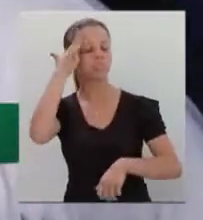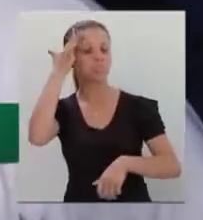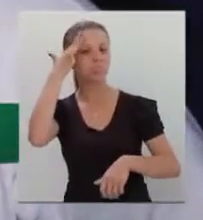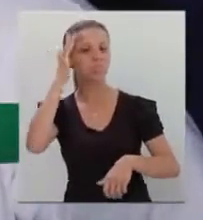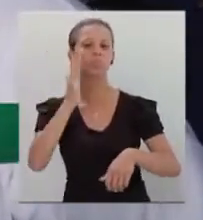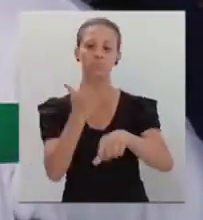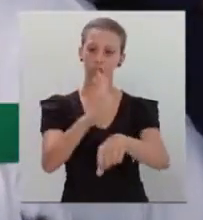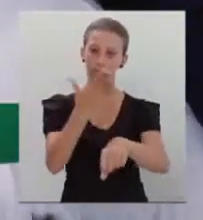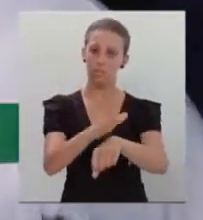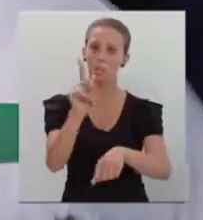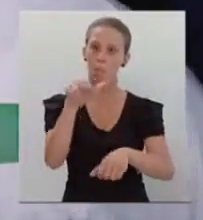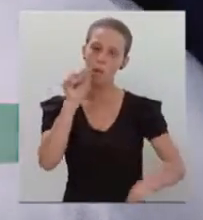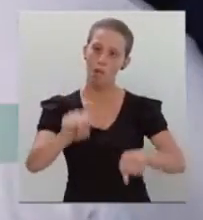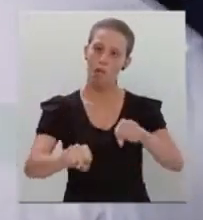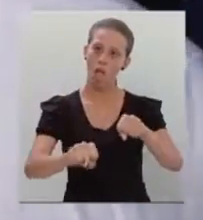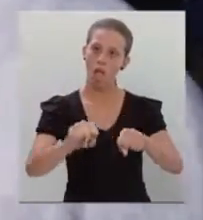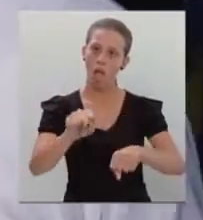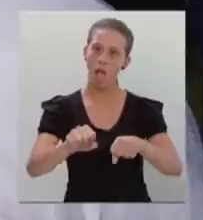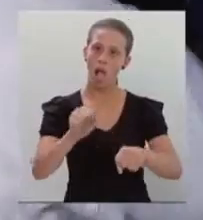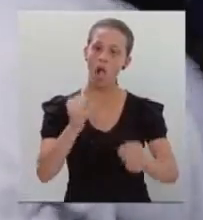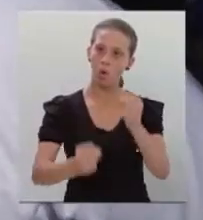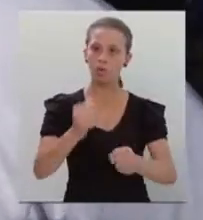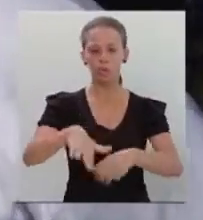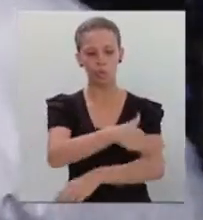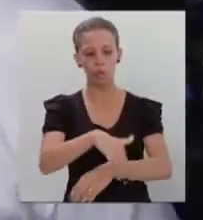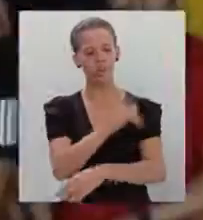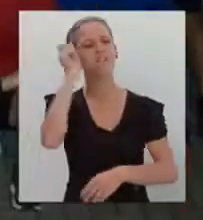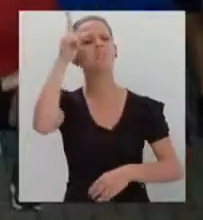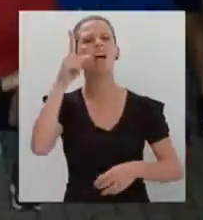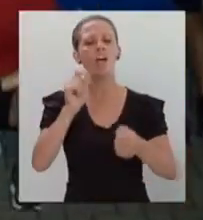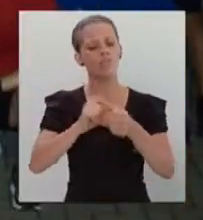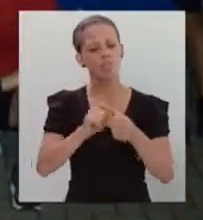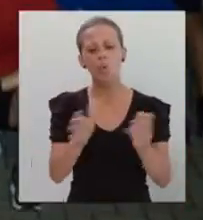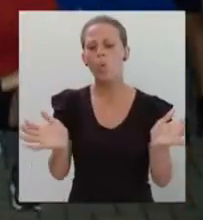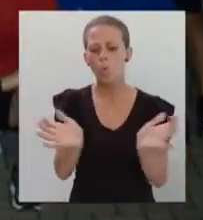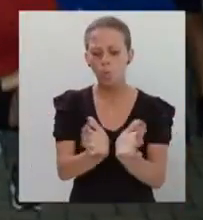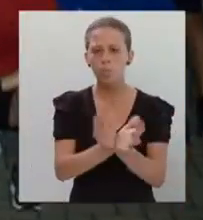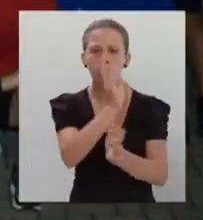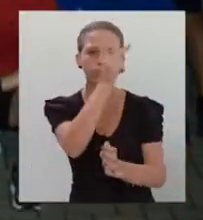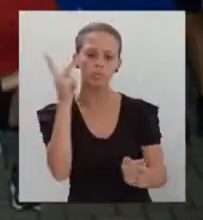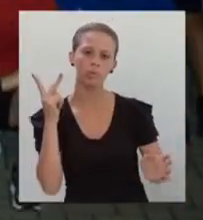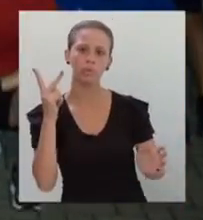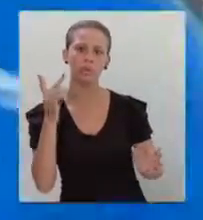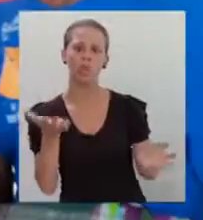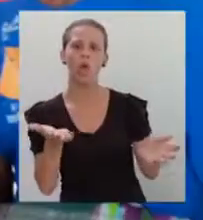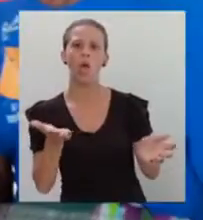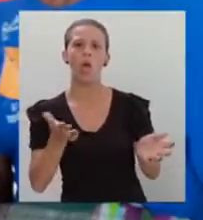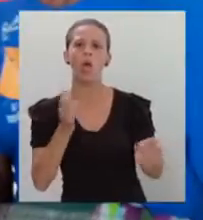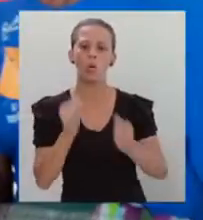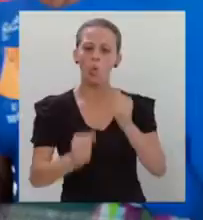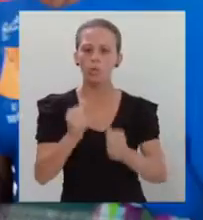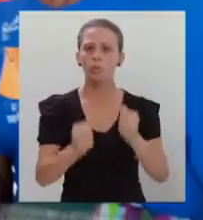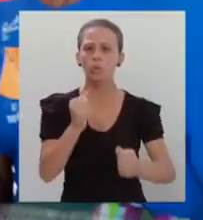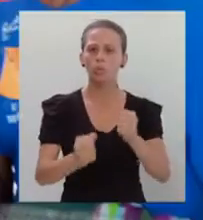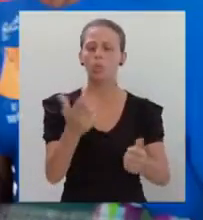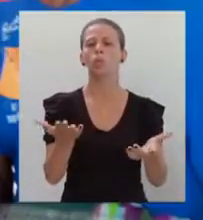estava treinando para a corrida de rua, surgiu a ideia entre eu e ela formar um grupo de corredores chamados ciclistas corredores,